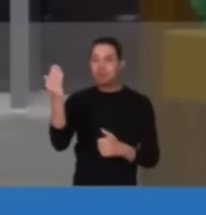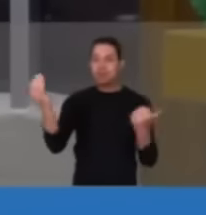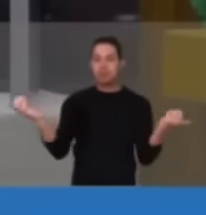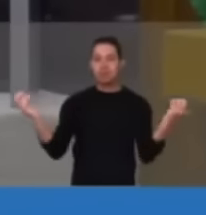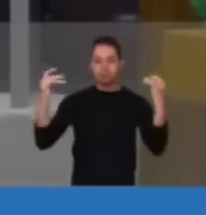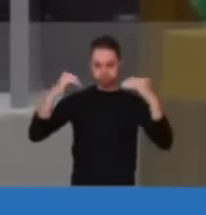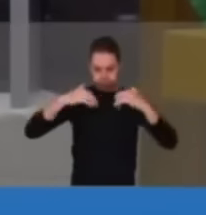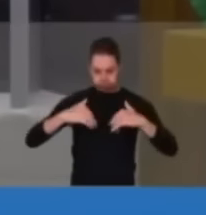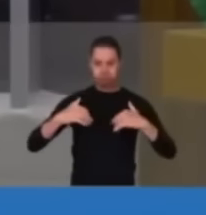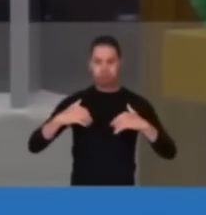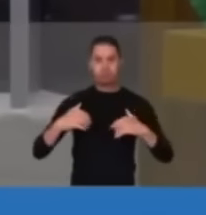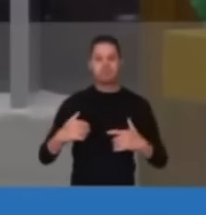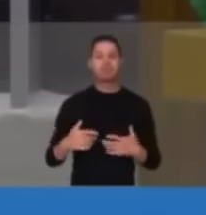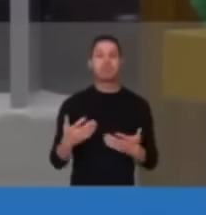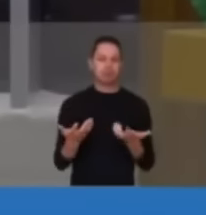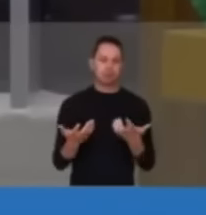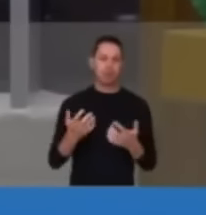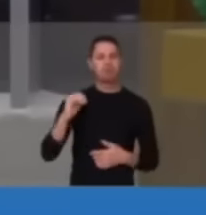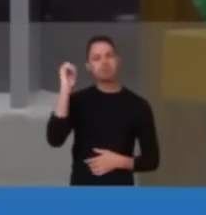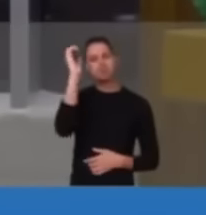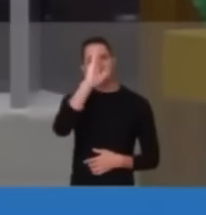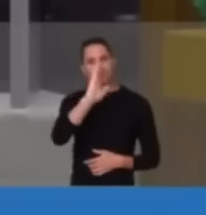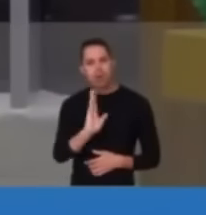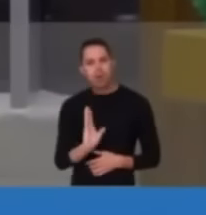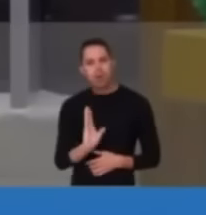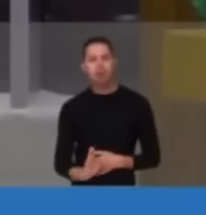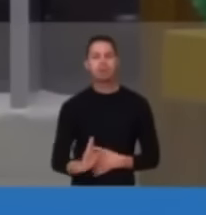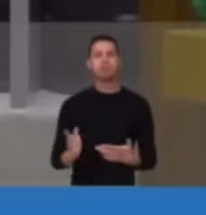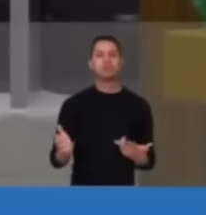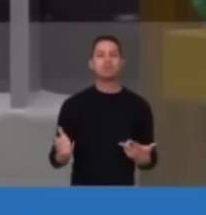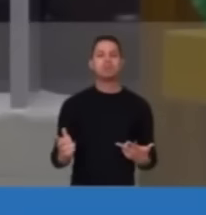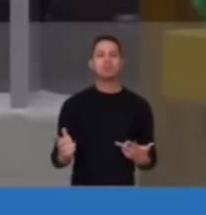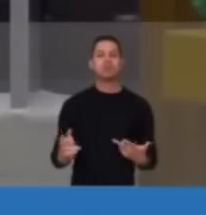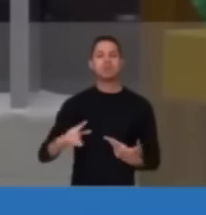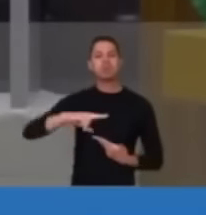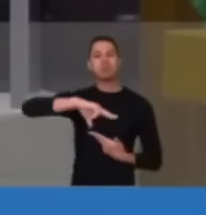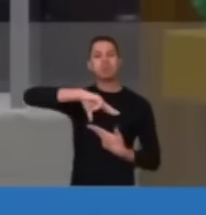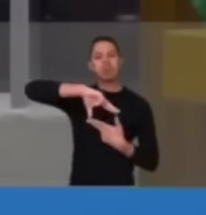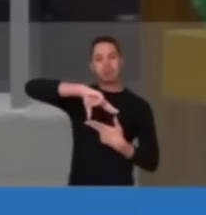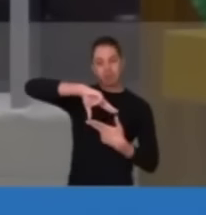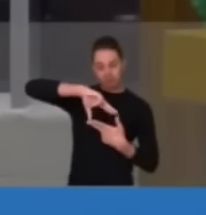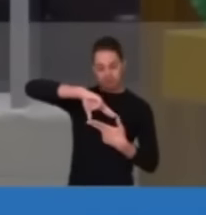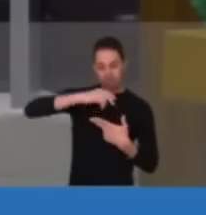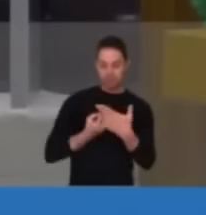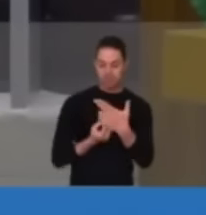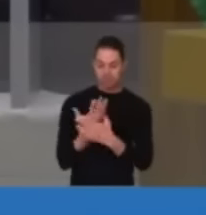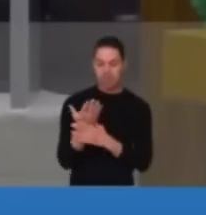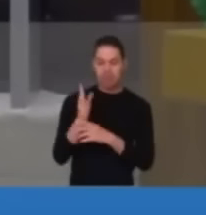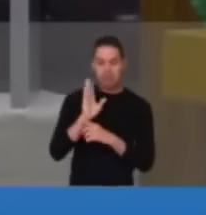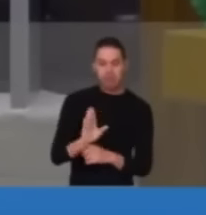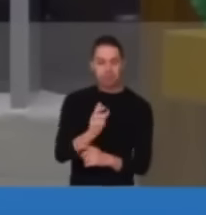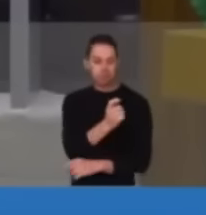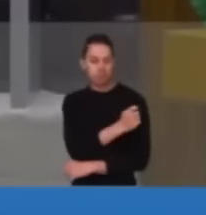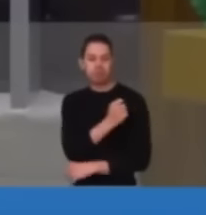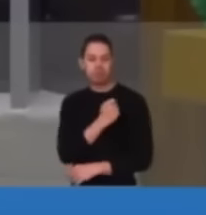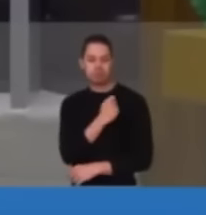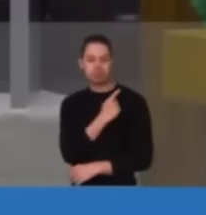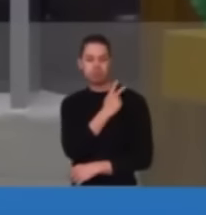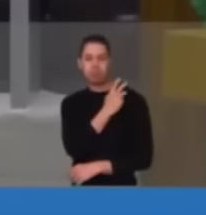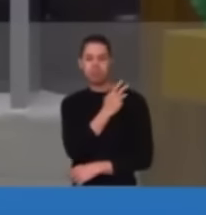país é esse país que nós queremos um país que faz um pé de meia para que os estudantes do ensino médio não precisem abandonar o seu estudo para